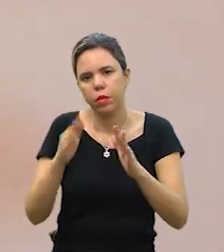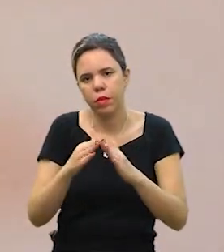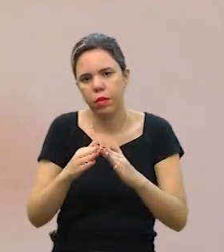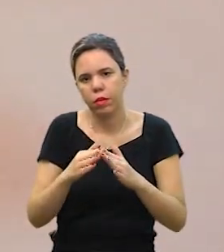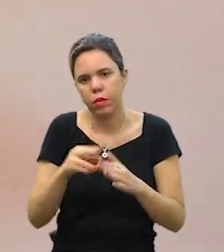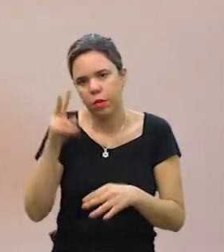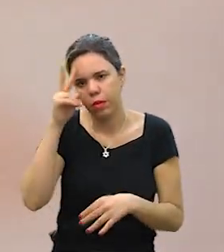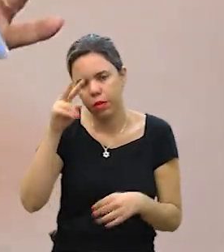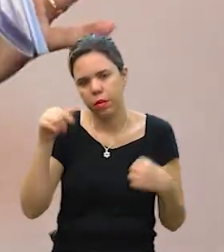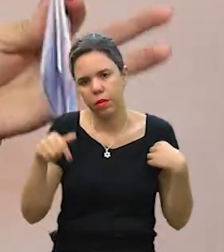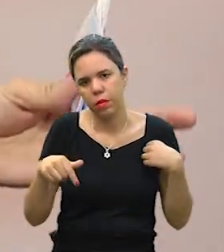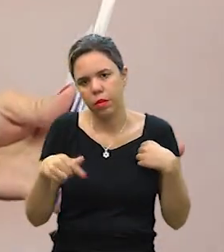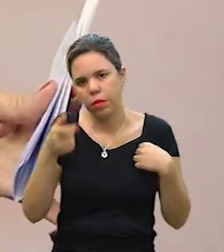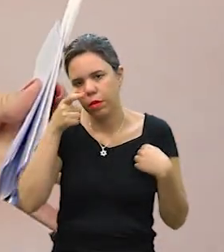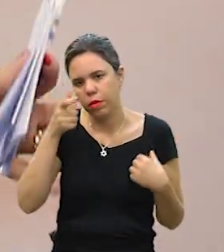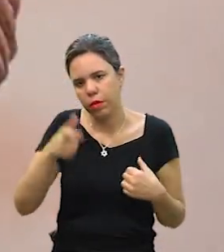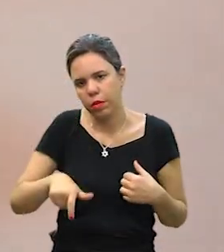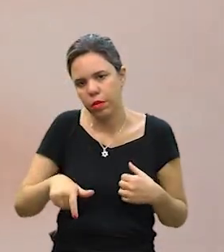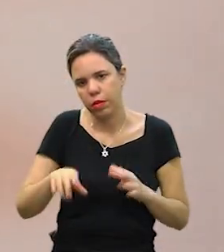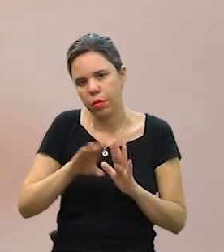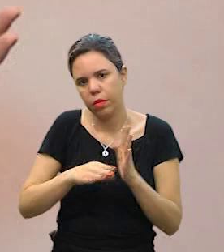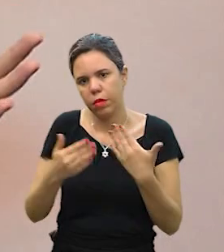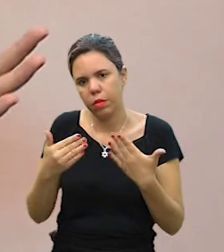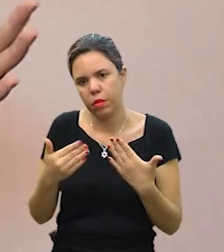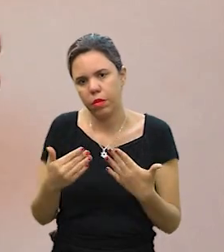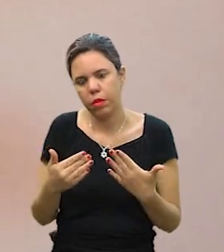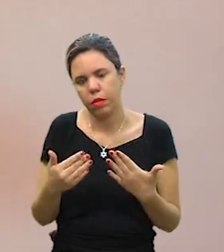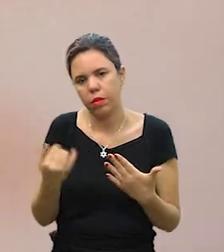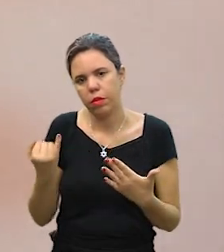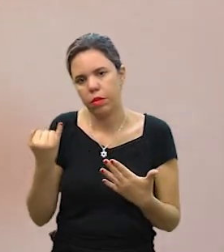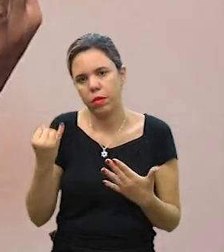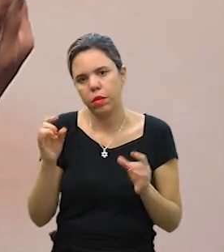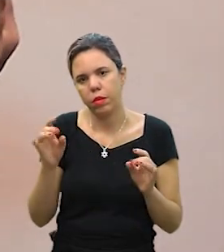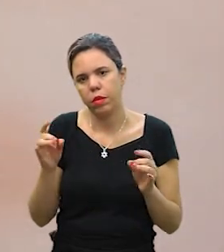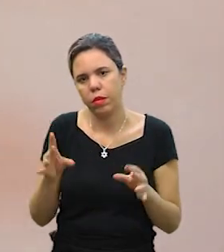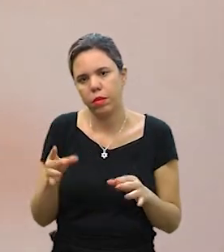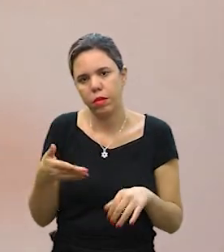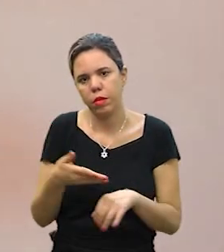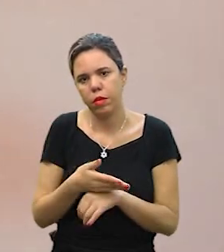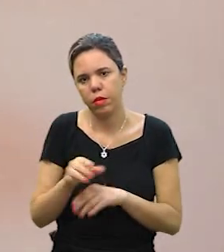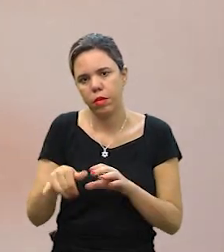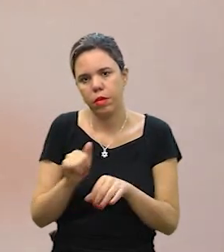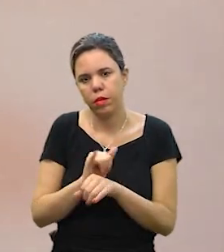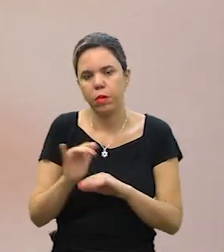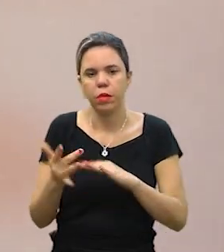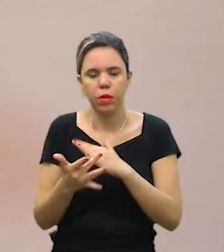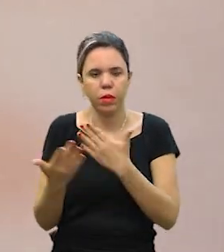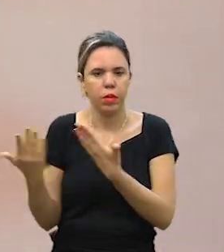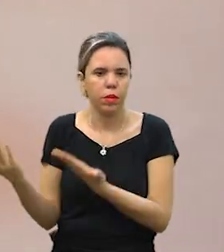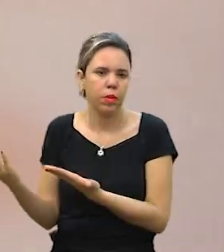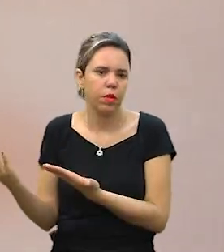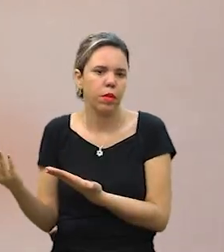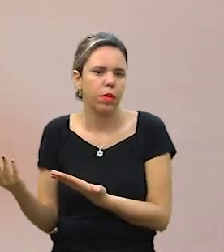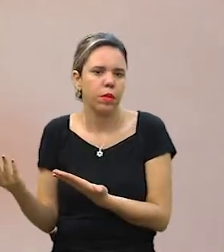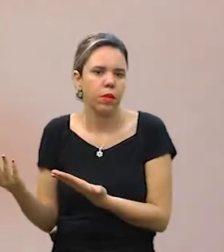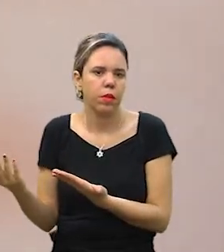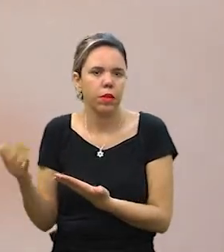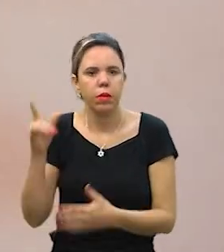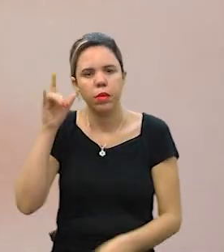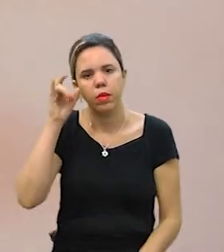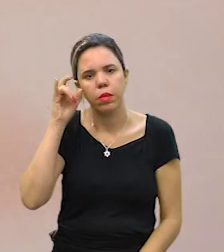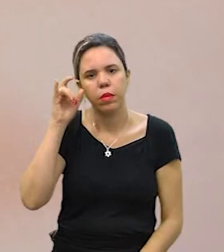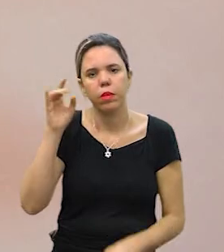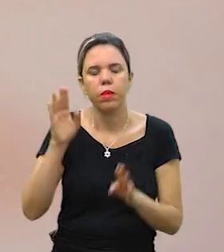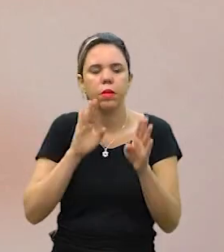aí de casa. Lembrando, quer rever este bate-papo que foi tão rico? É só entrar nas nossas redes sociais, YouTube da TV